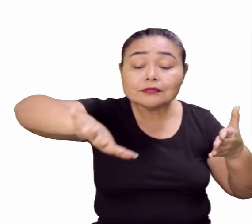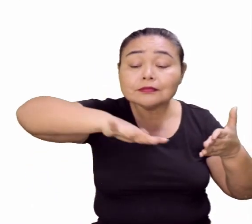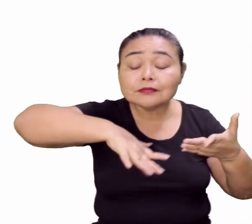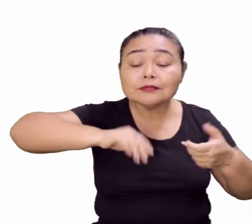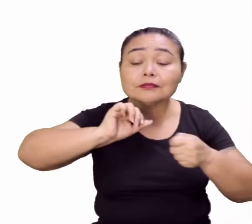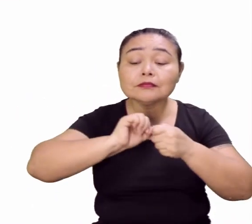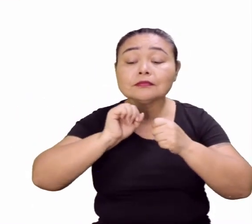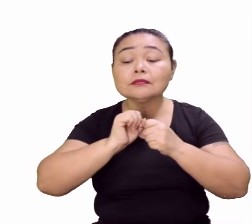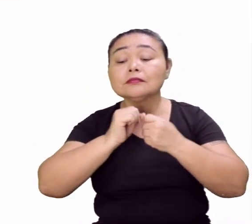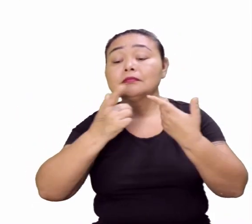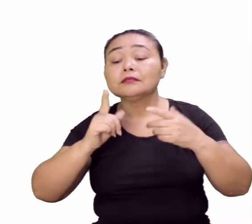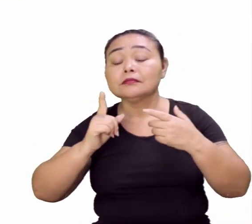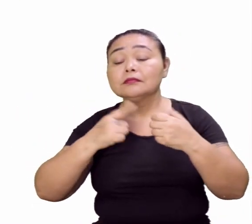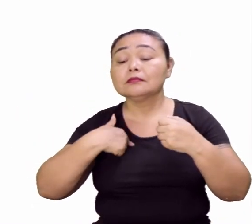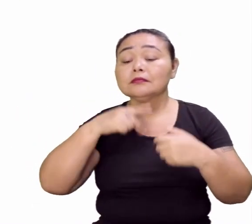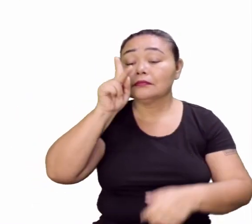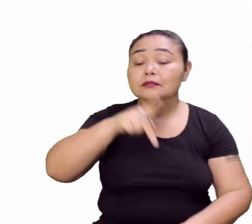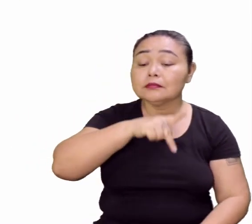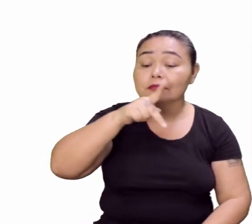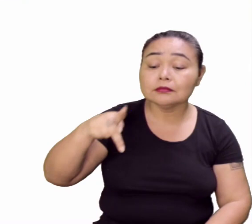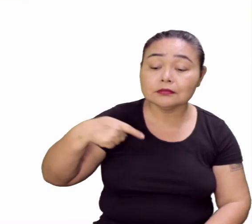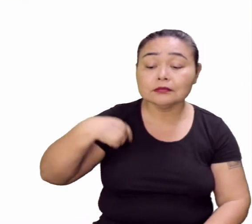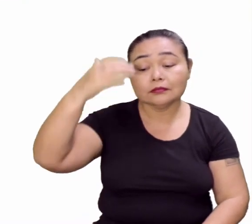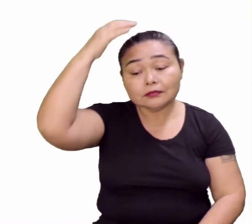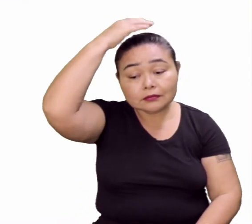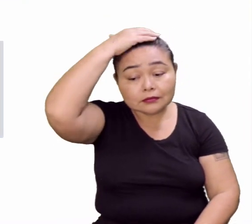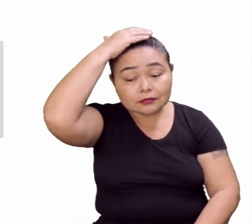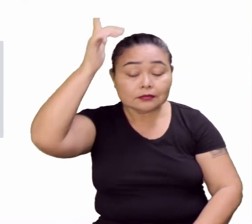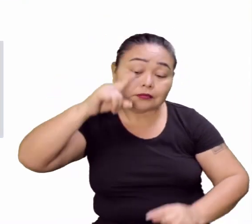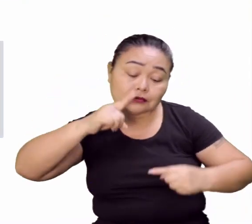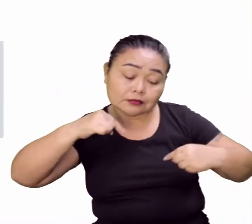em volta, ali naquela localidade.